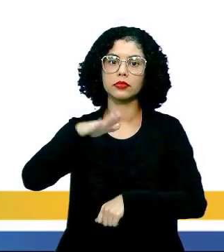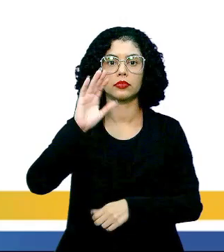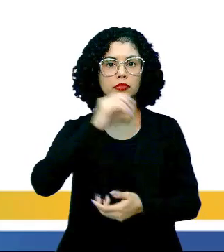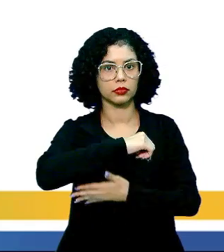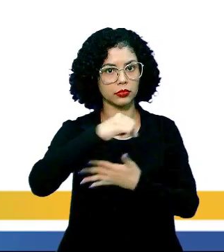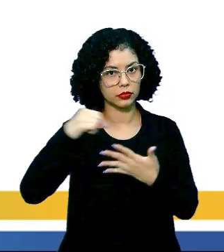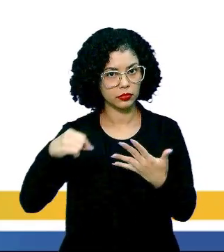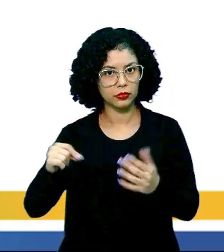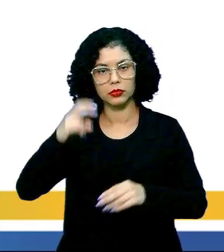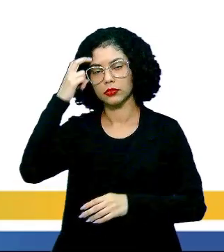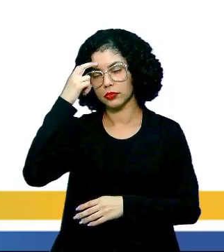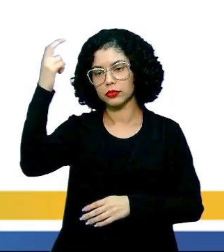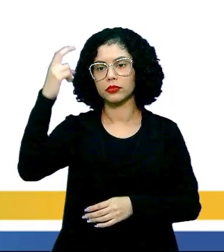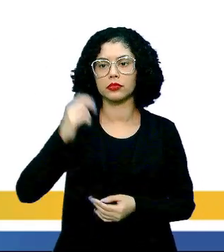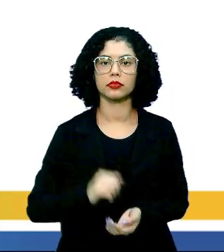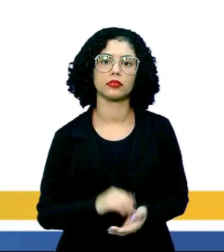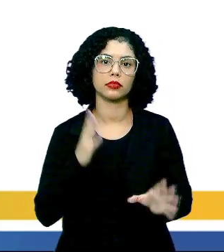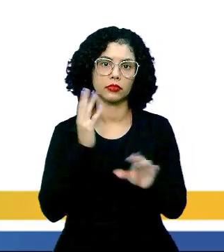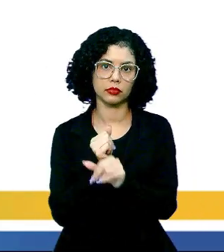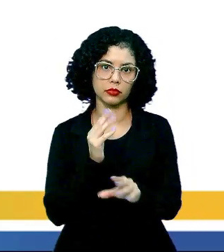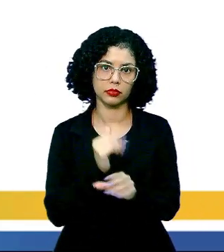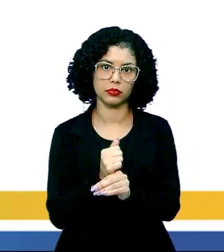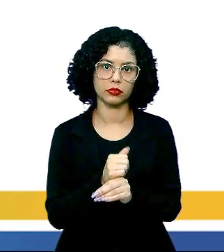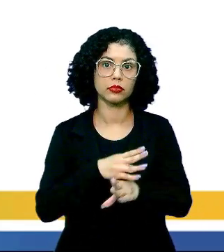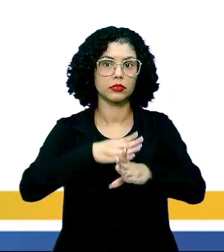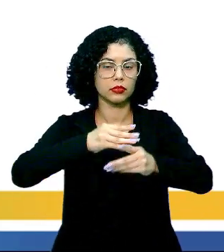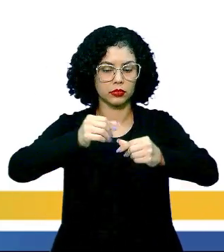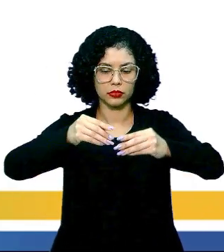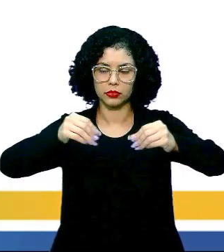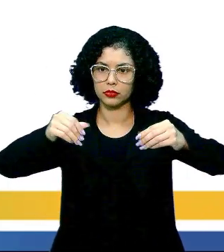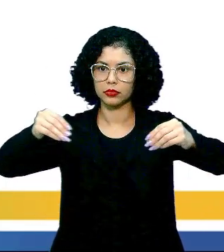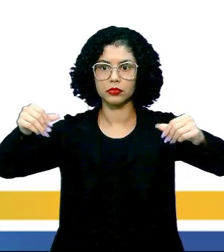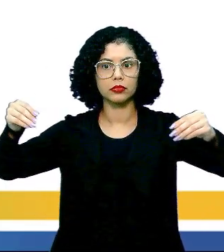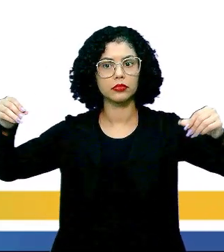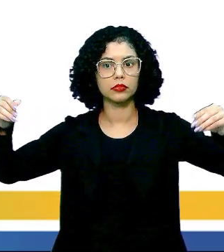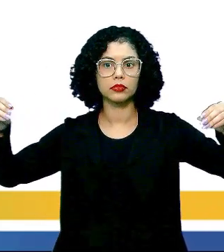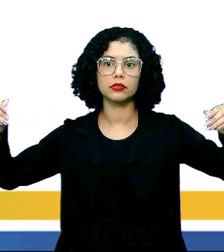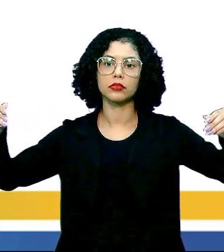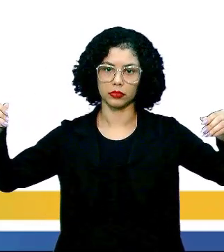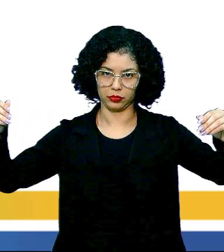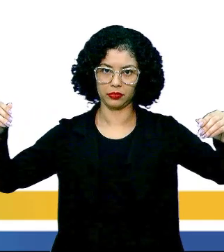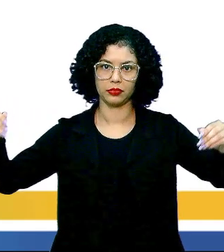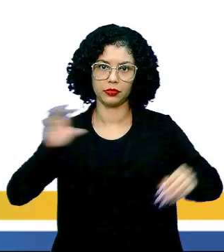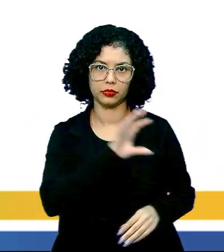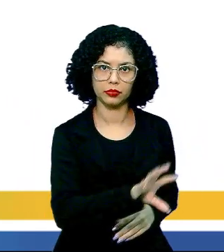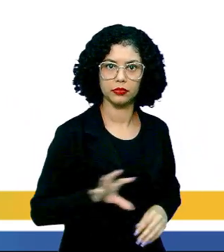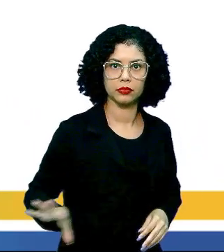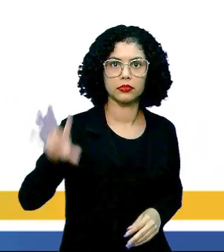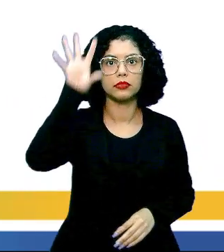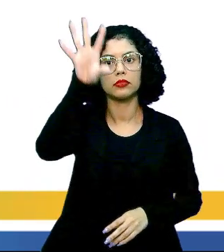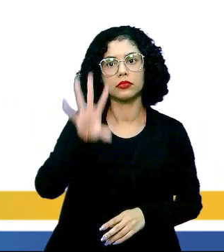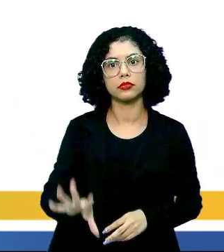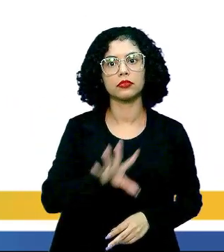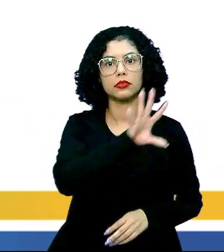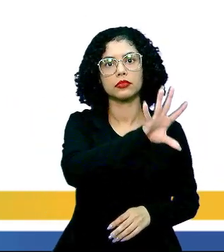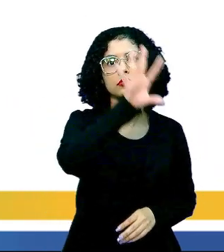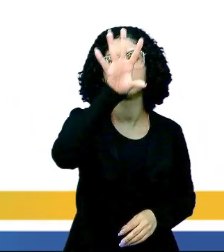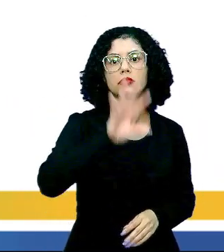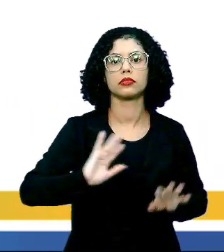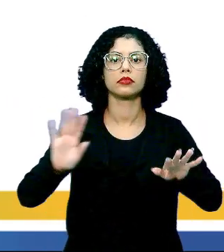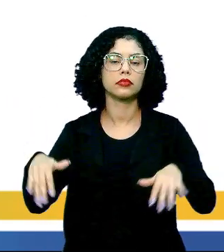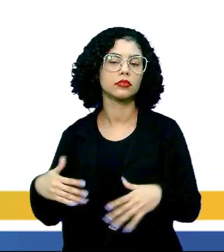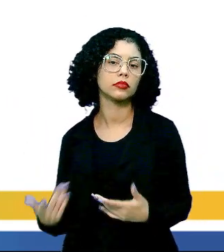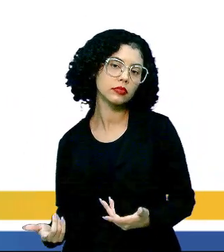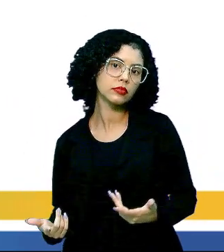esses elementos culturais, são somados com o quê? Com a questão do território, ou seja, qual é